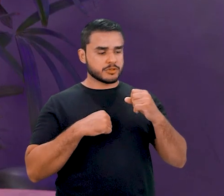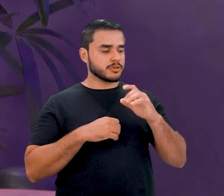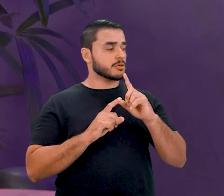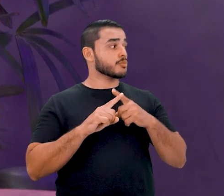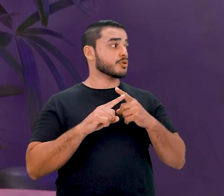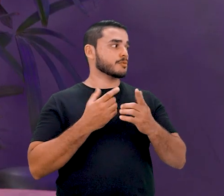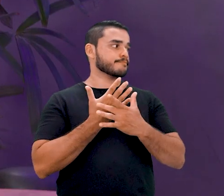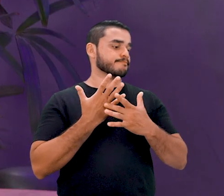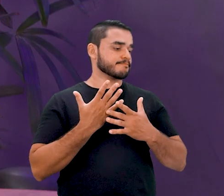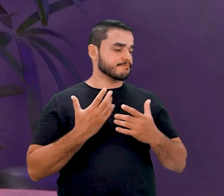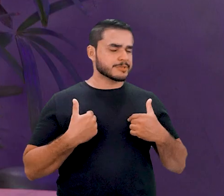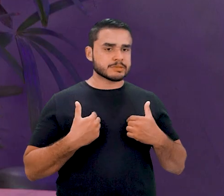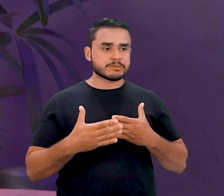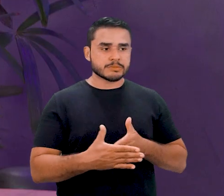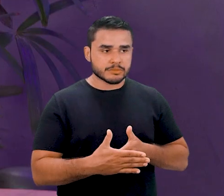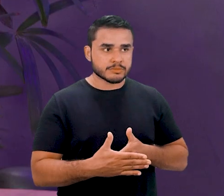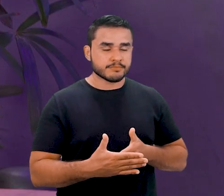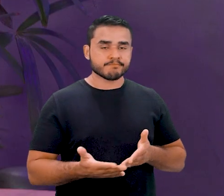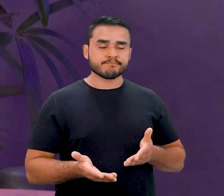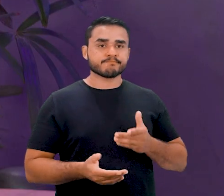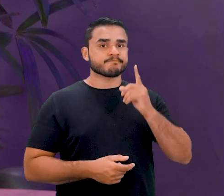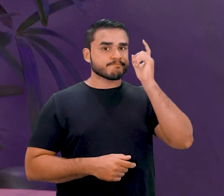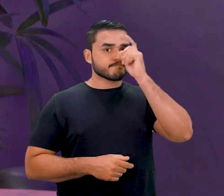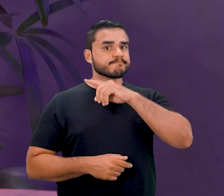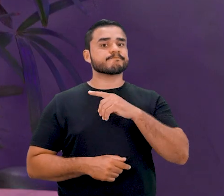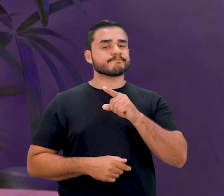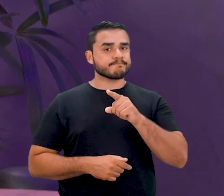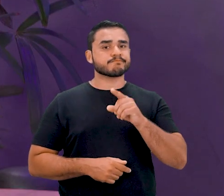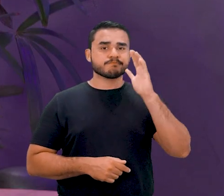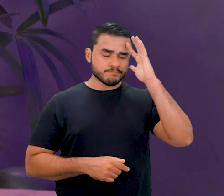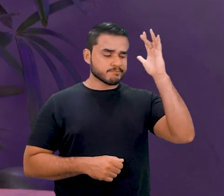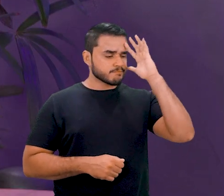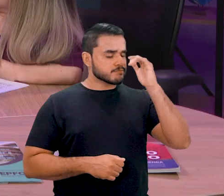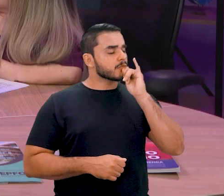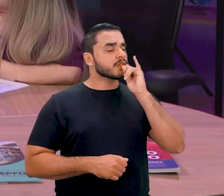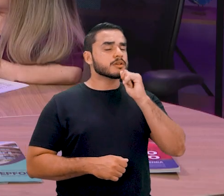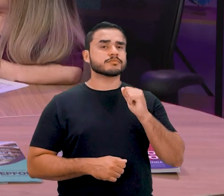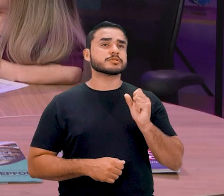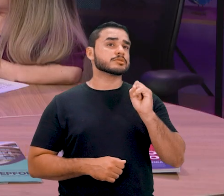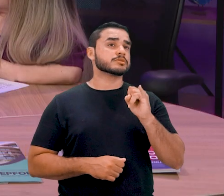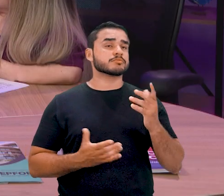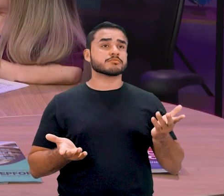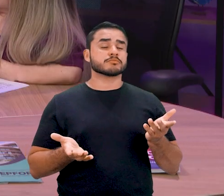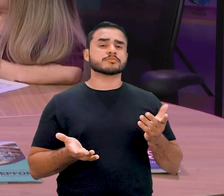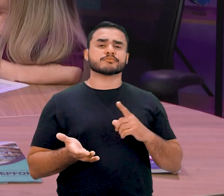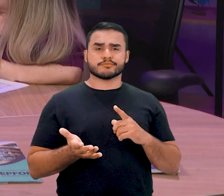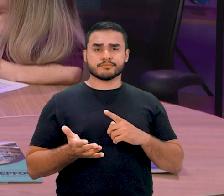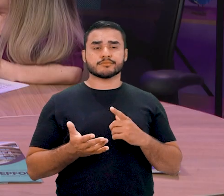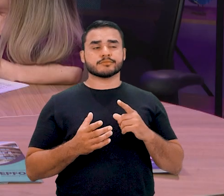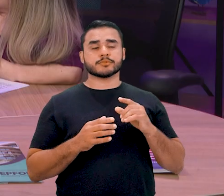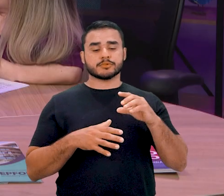deficiência, a gente é de se refletir, né? Porque, assim, se existiam várias